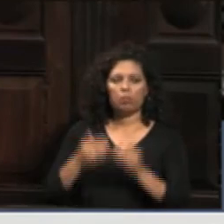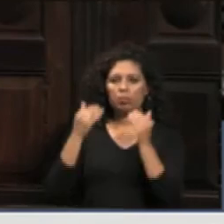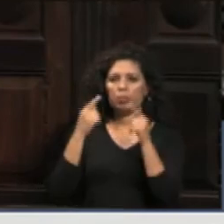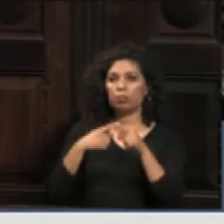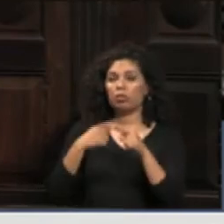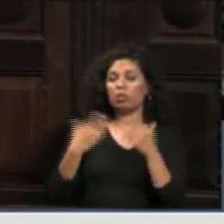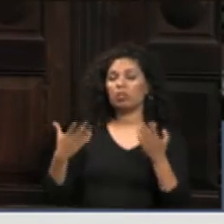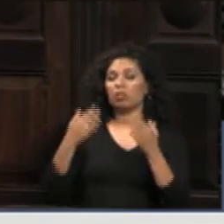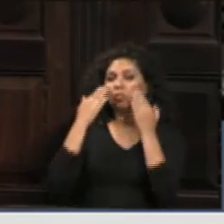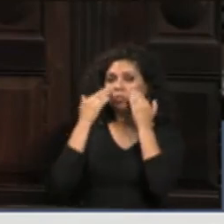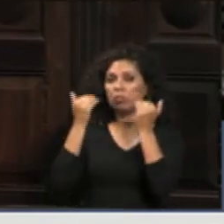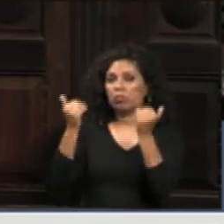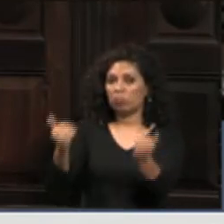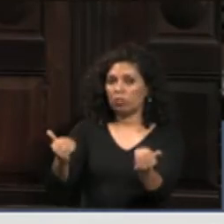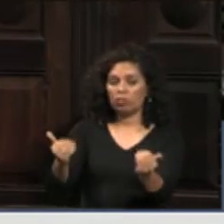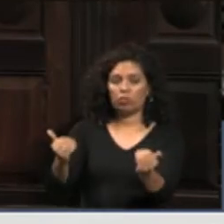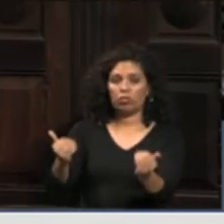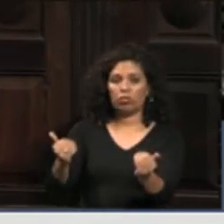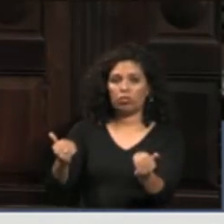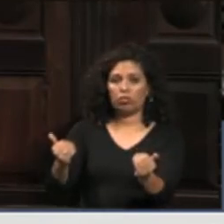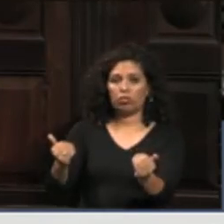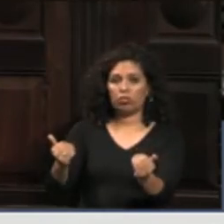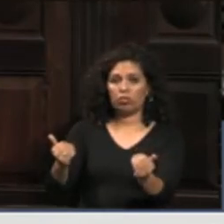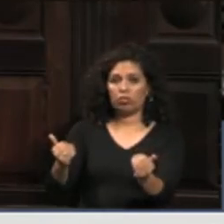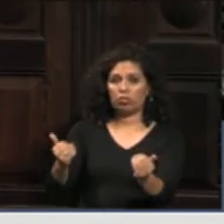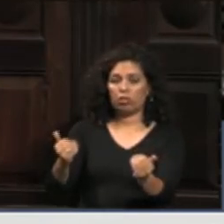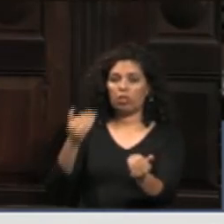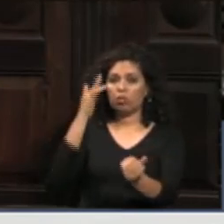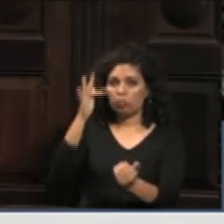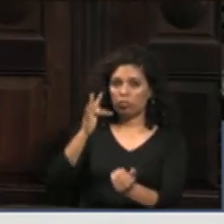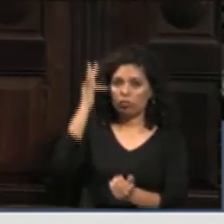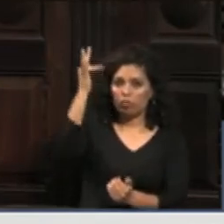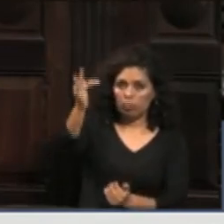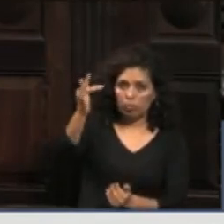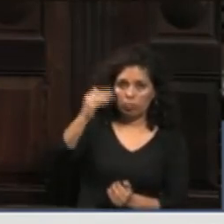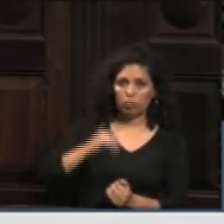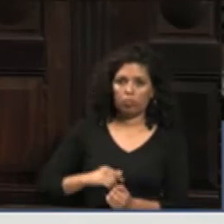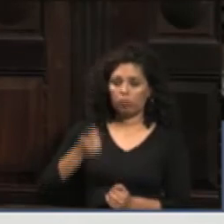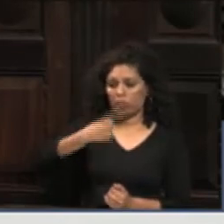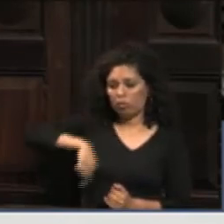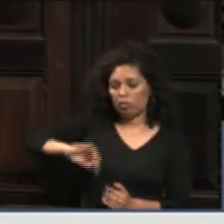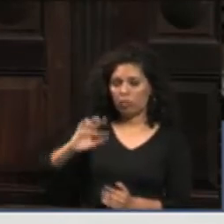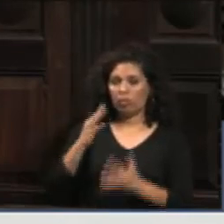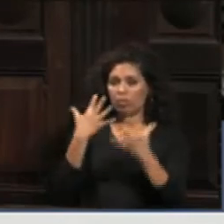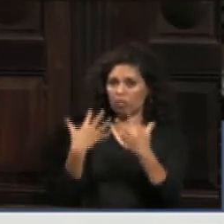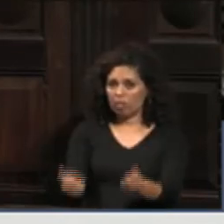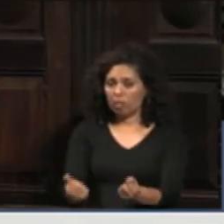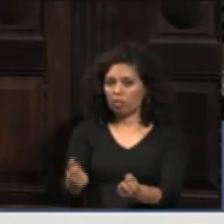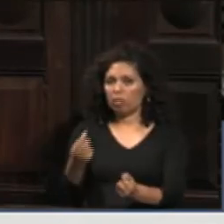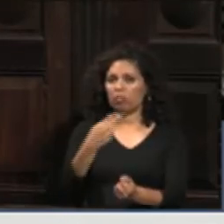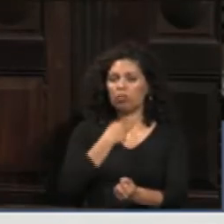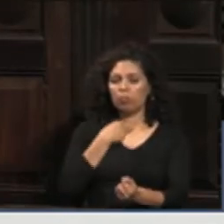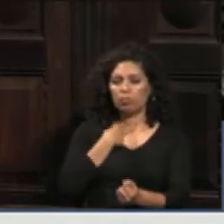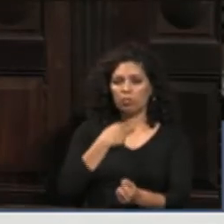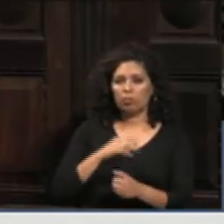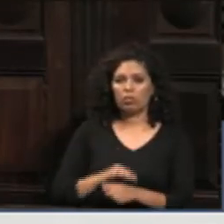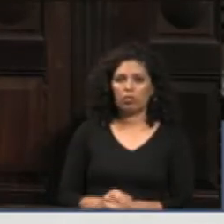demonstrar o que poderá acontecer, e não podemos de forma alguma negar